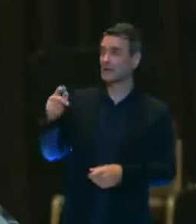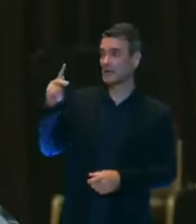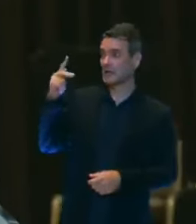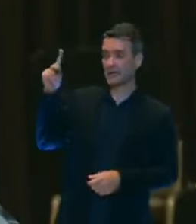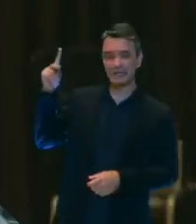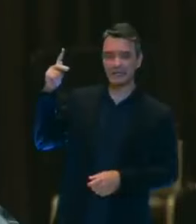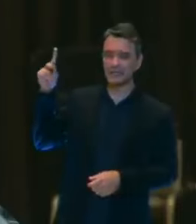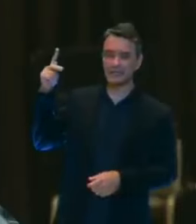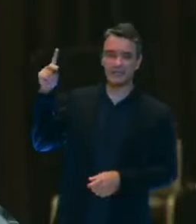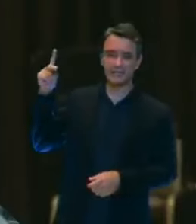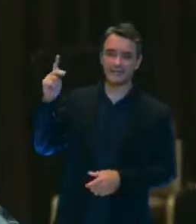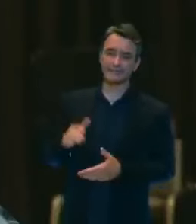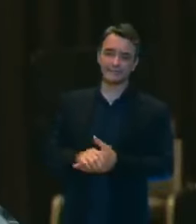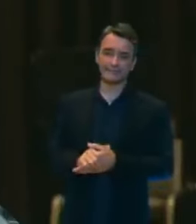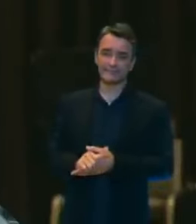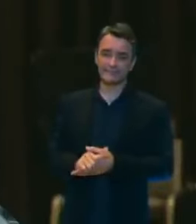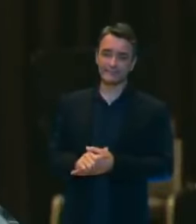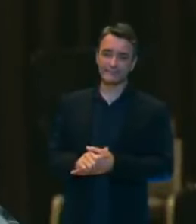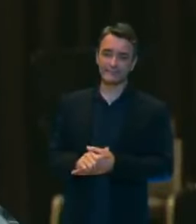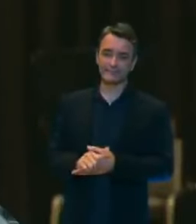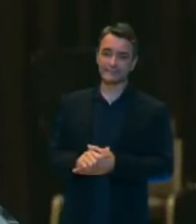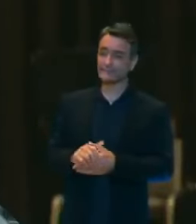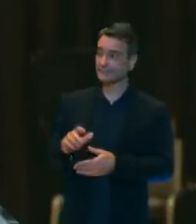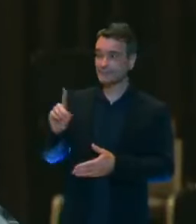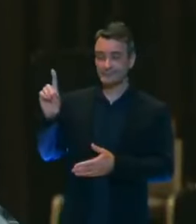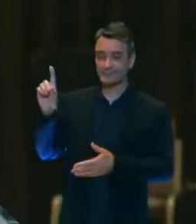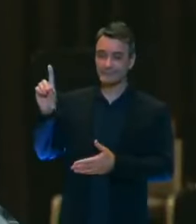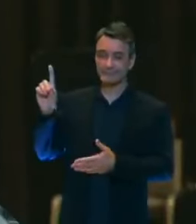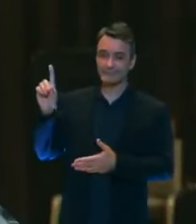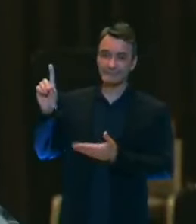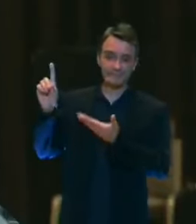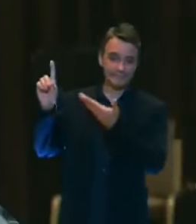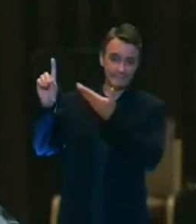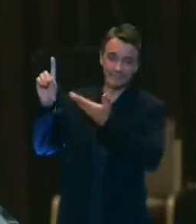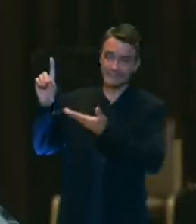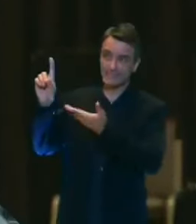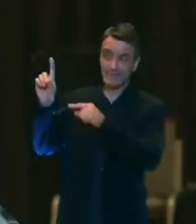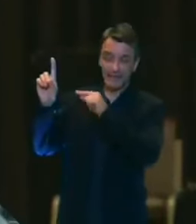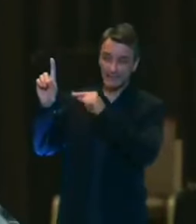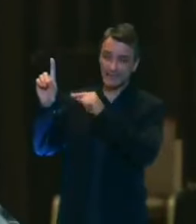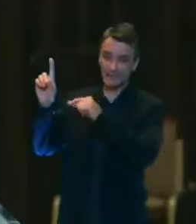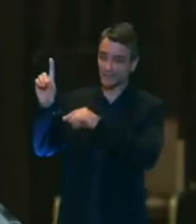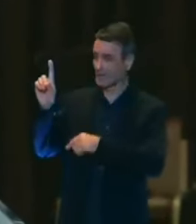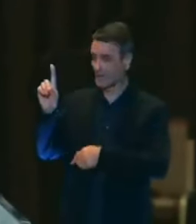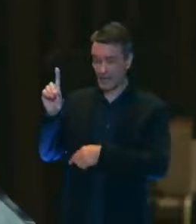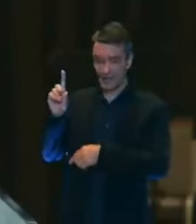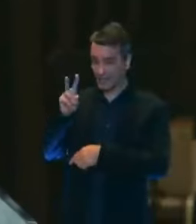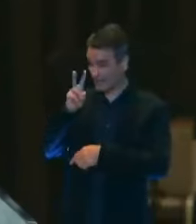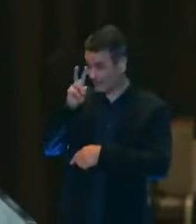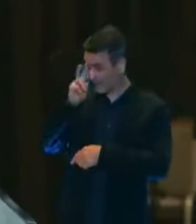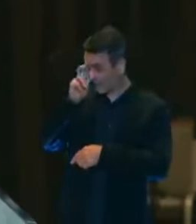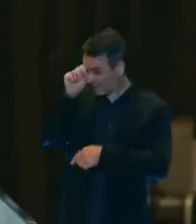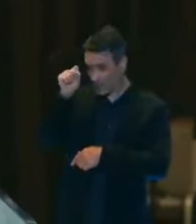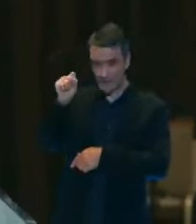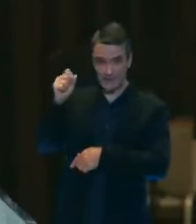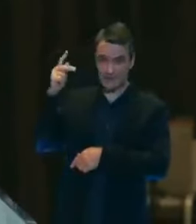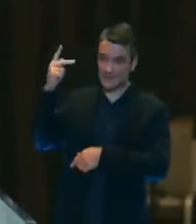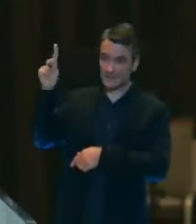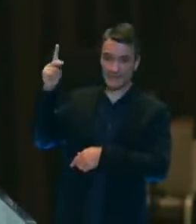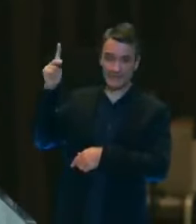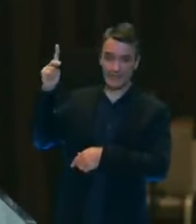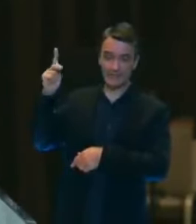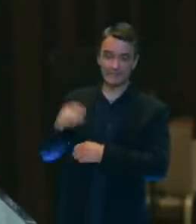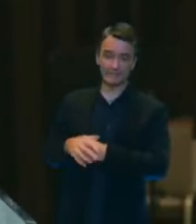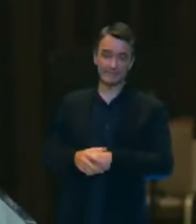está submetido à destra, à mão forte do nosso Deus.